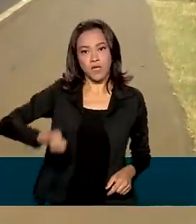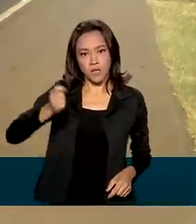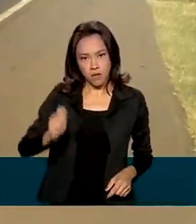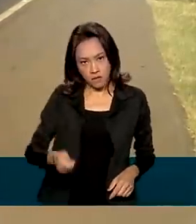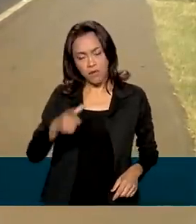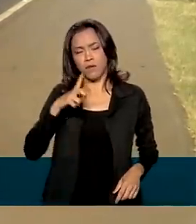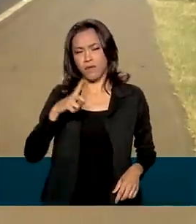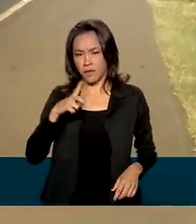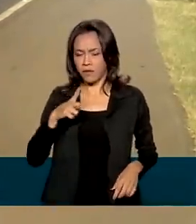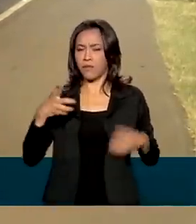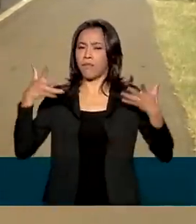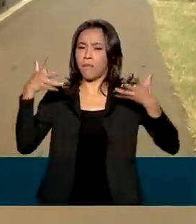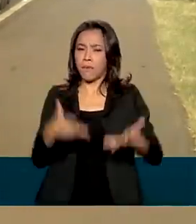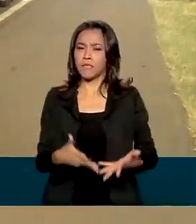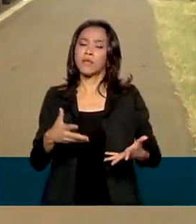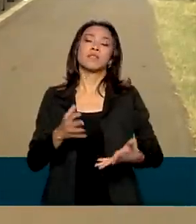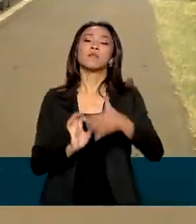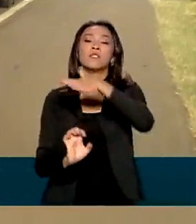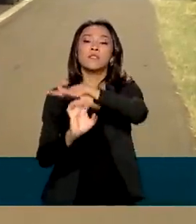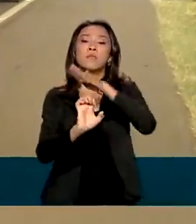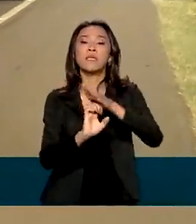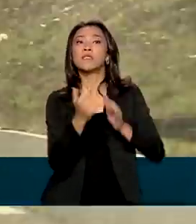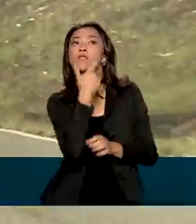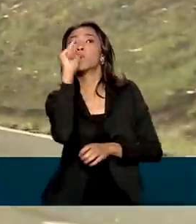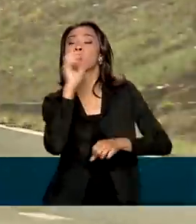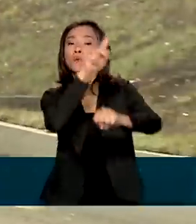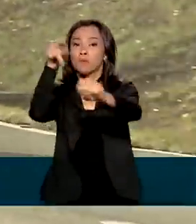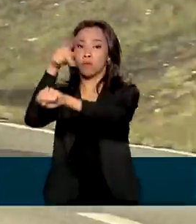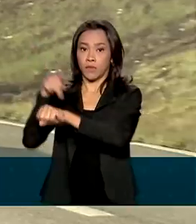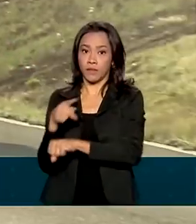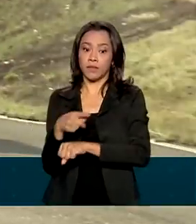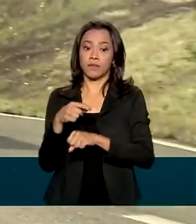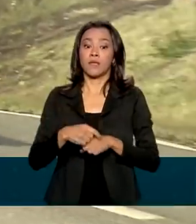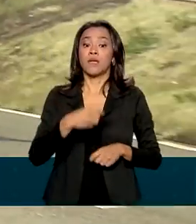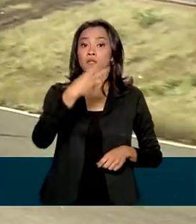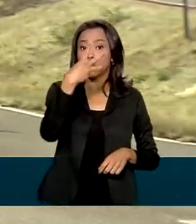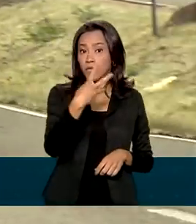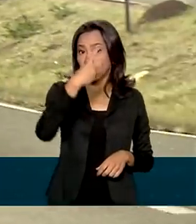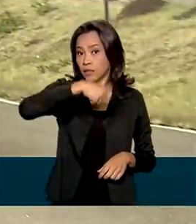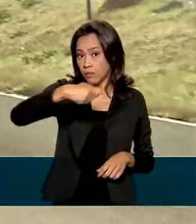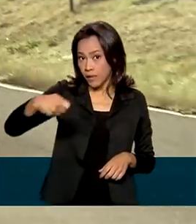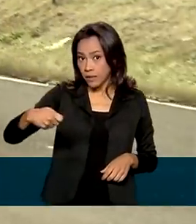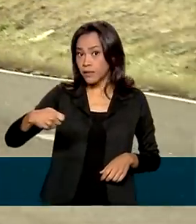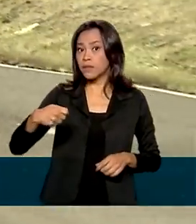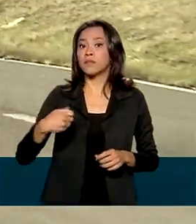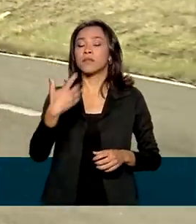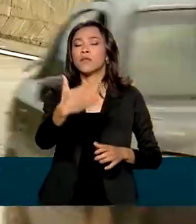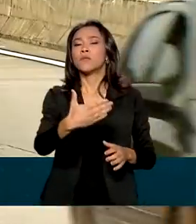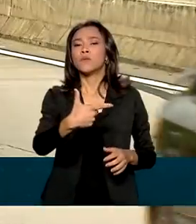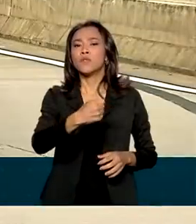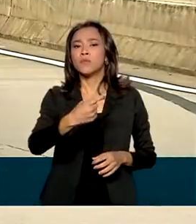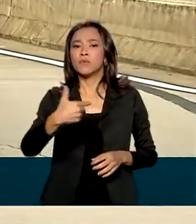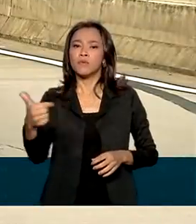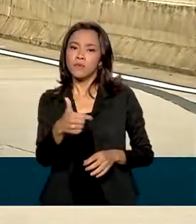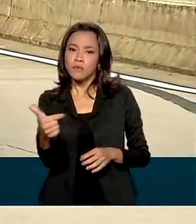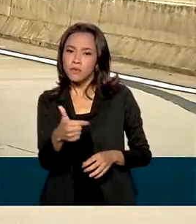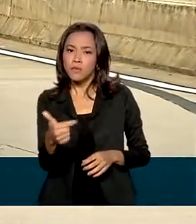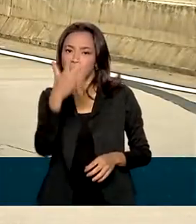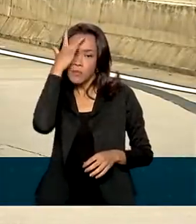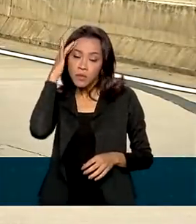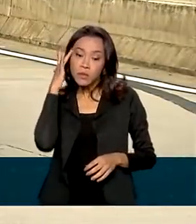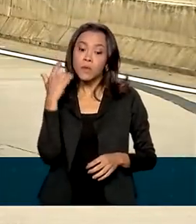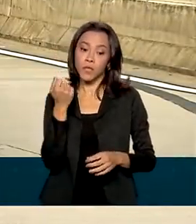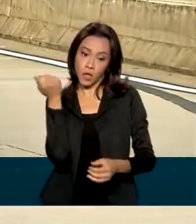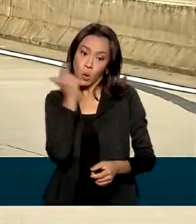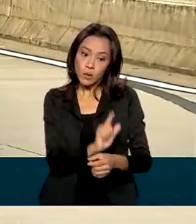de empresas estrangeiras no leilão deve acontecer no primeiro trimestre de 2007 e dois O Vencedor poderá explorar